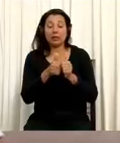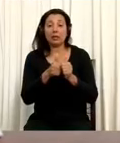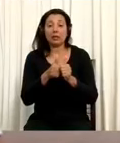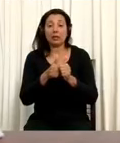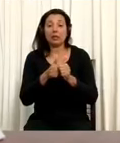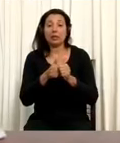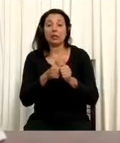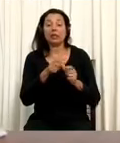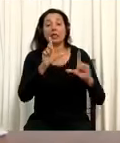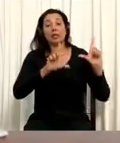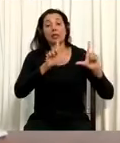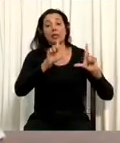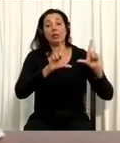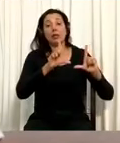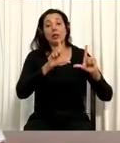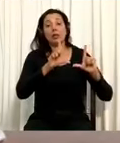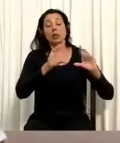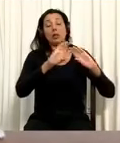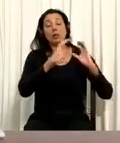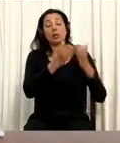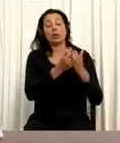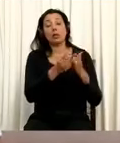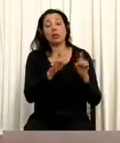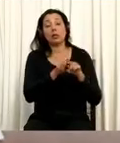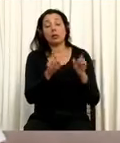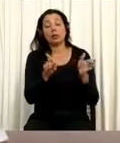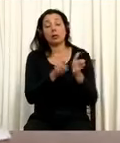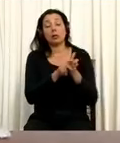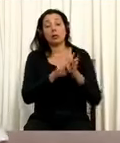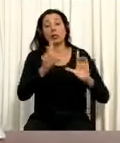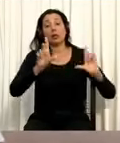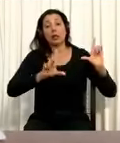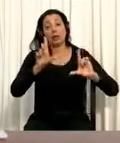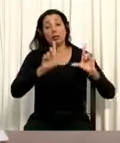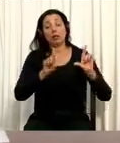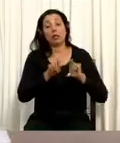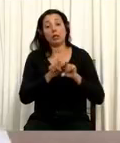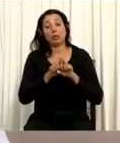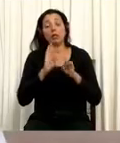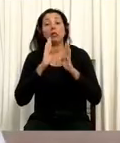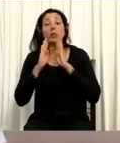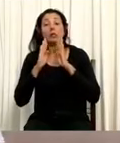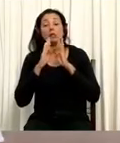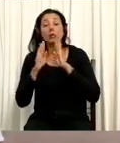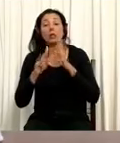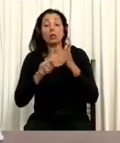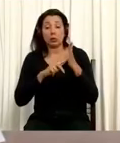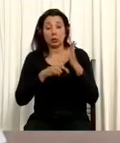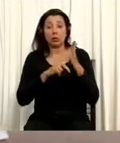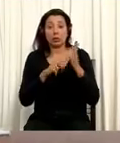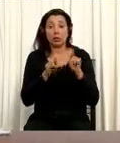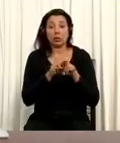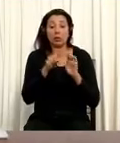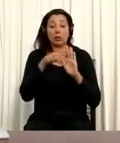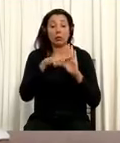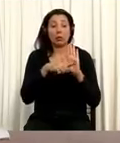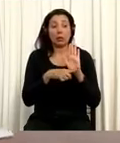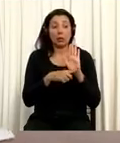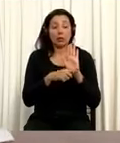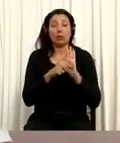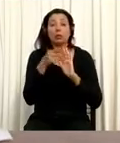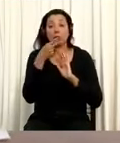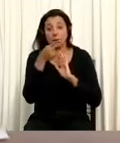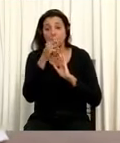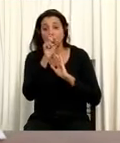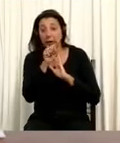TV comunitária, ou através da própria televisão, ou através do Facebook do Simpro, né, porque esse programa, como bem